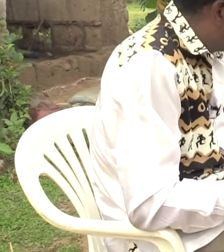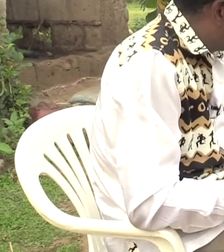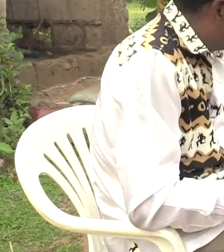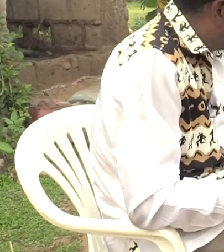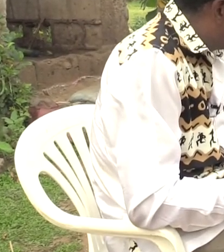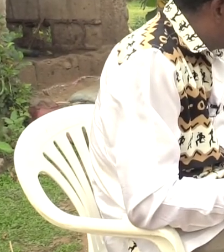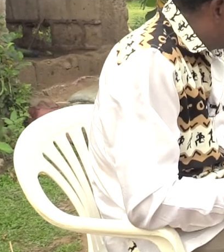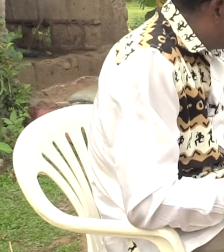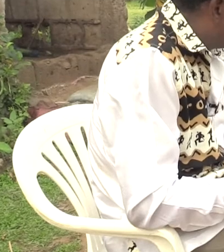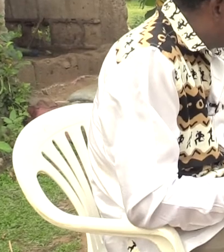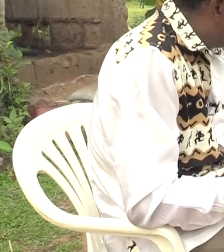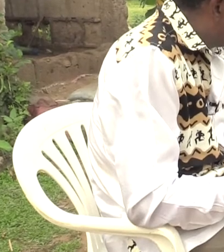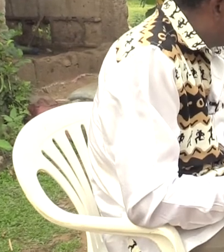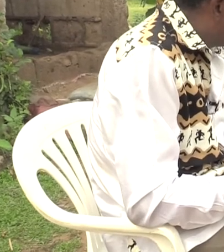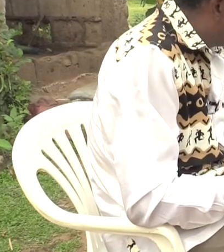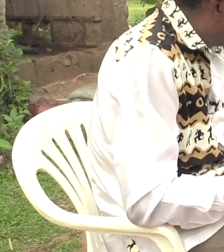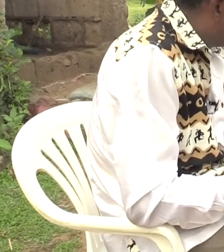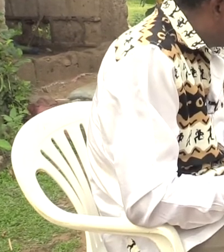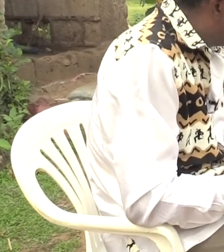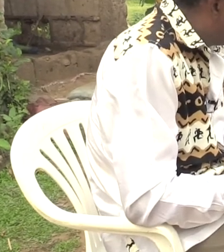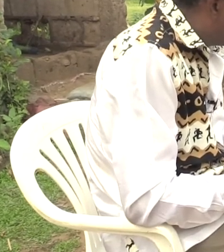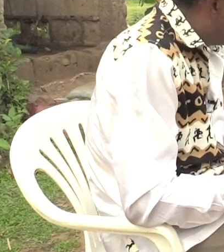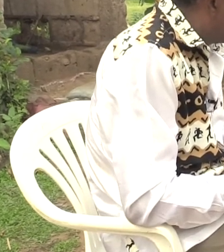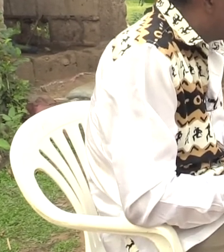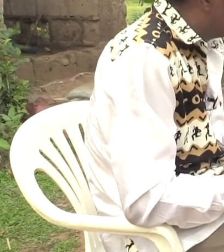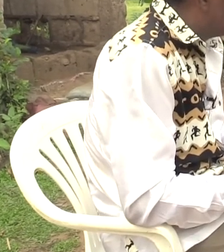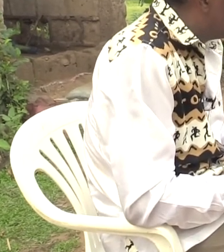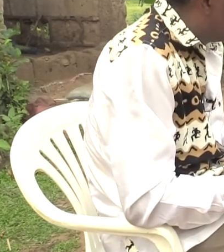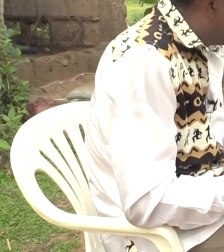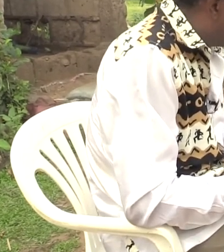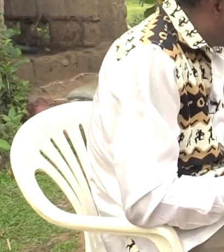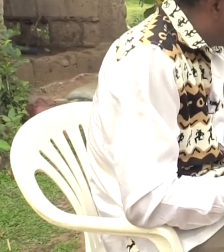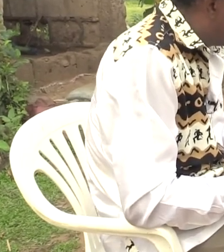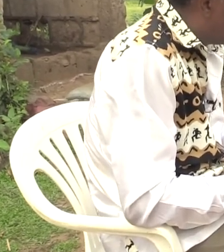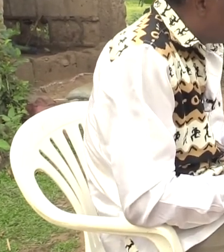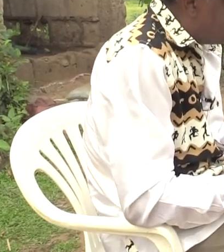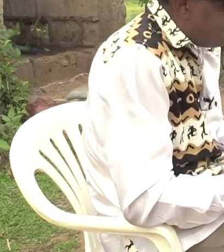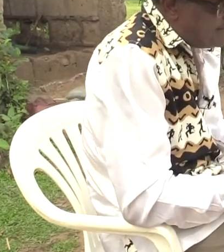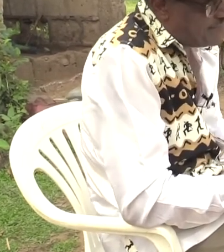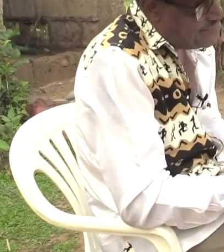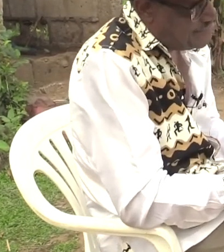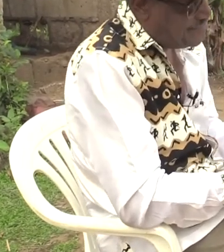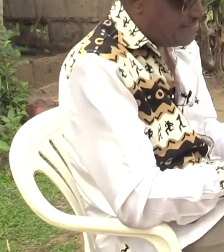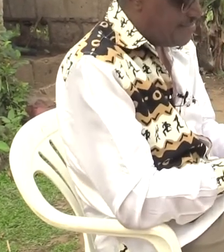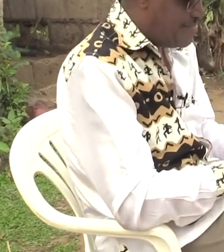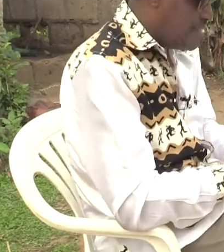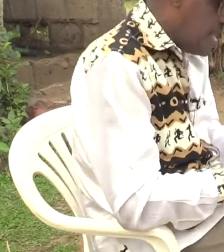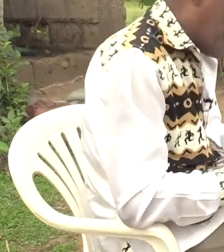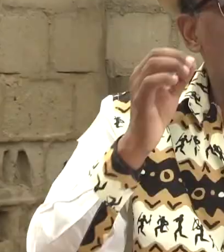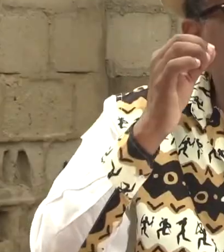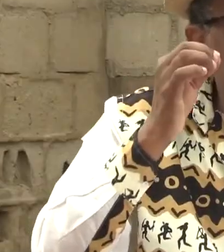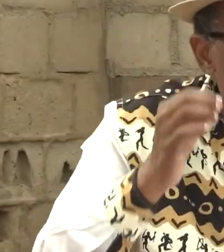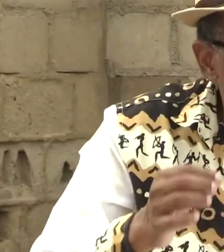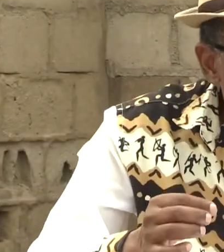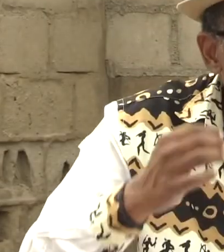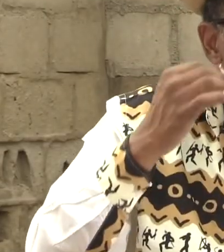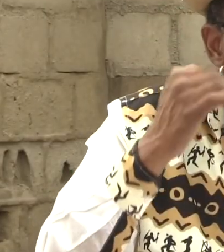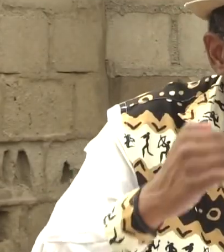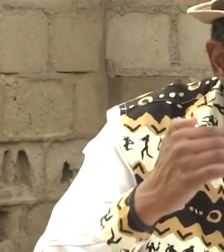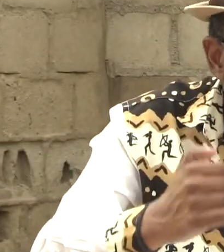exercer o direito de pessoas coletivas e órgão de comunicação social. Mas o que é